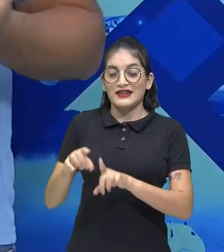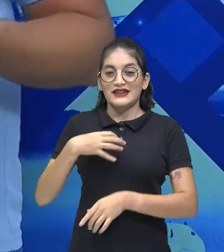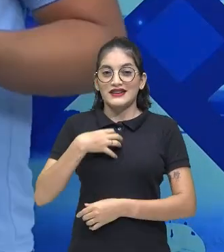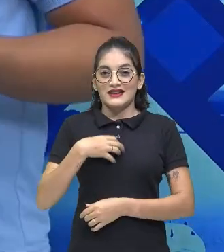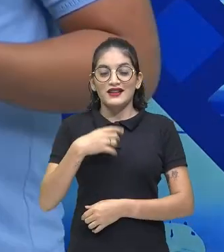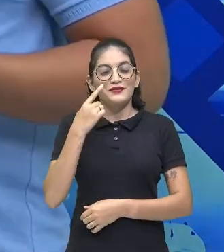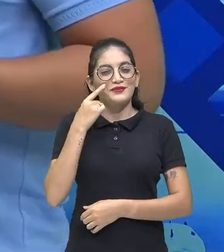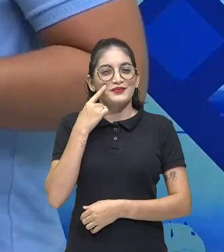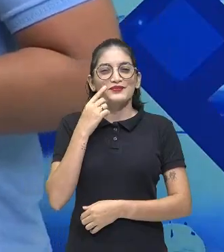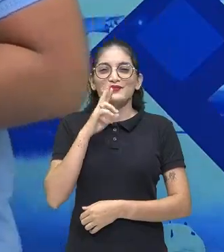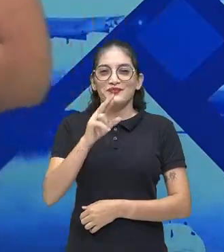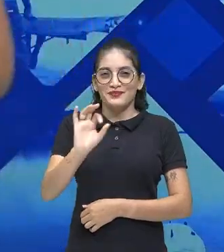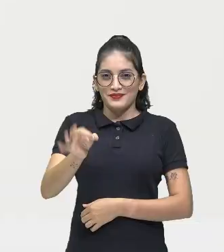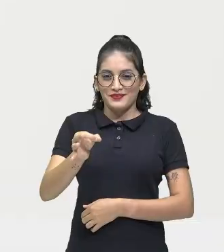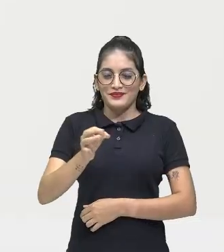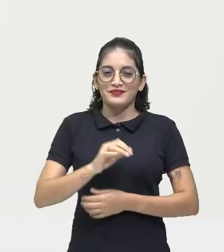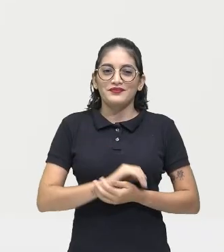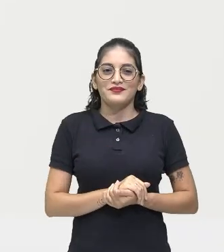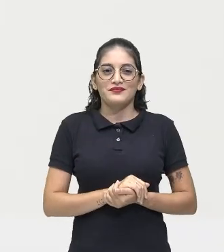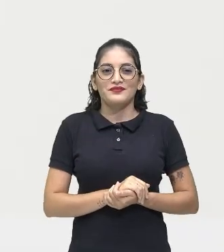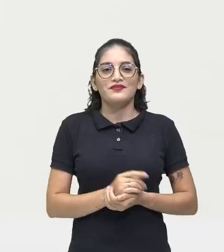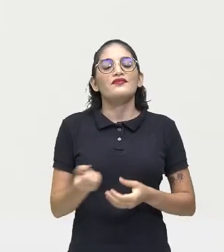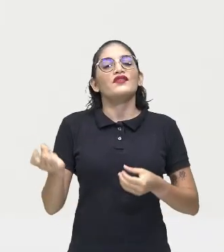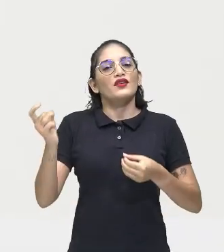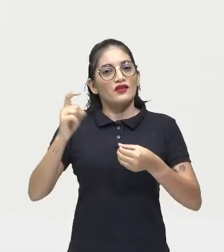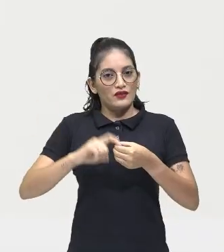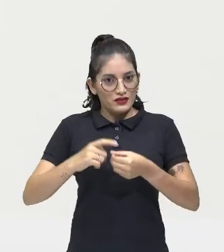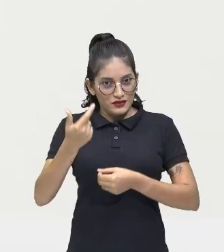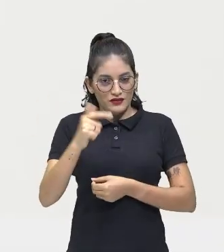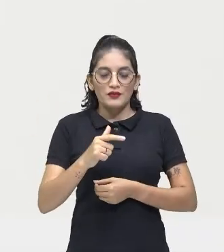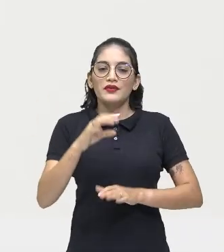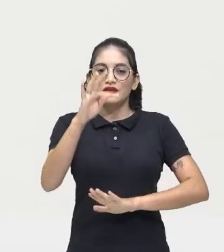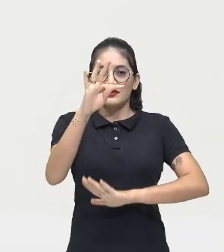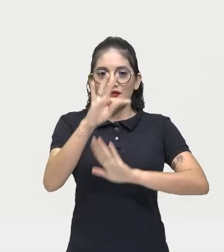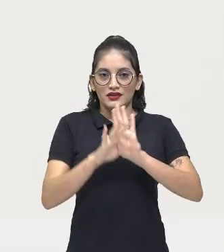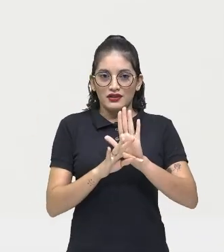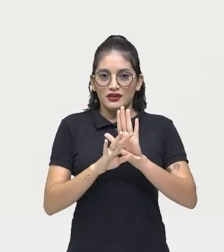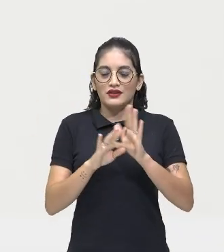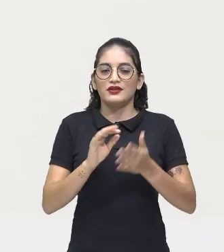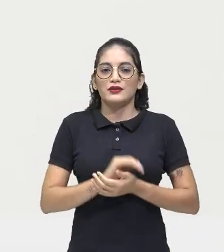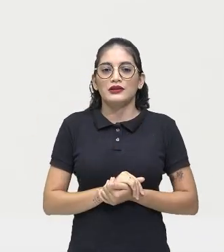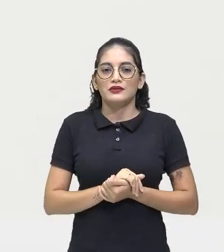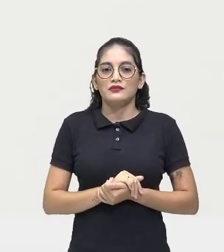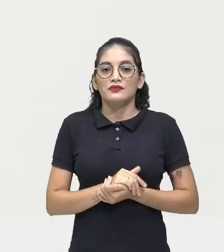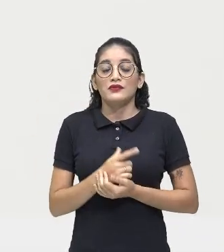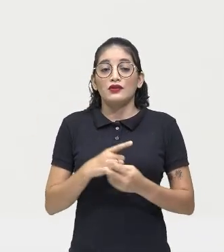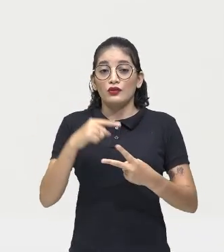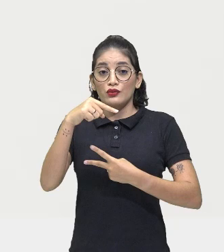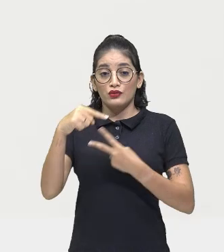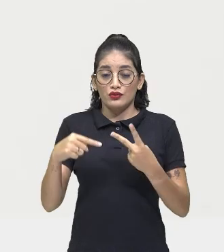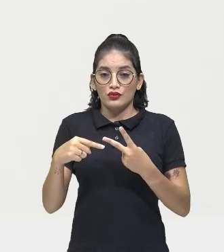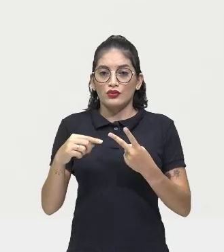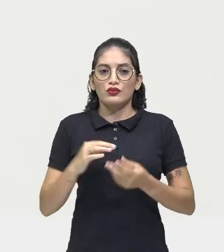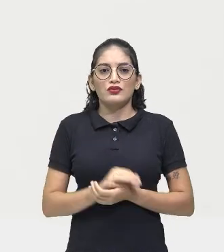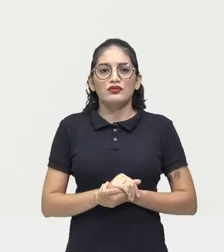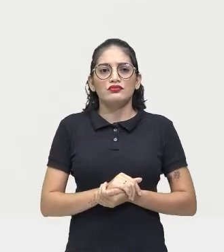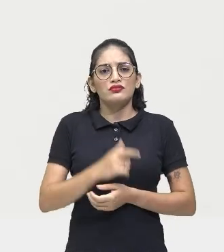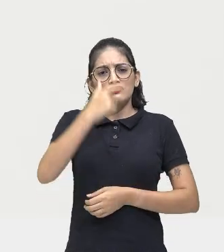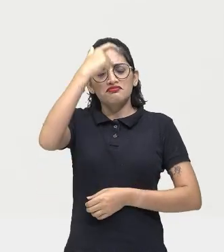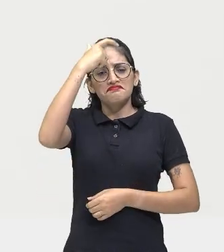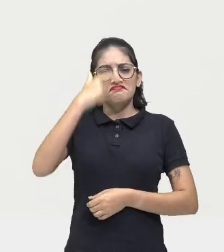Vamos confirmar? Voltando aqui no texto, localizando os dois enunciados, olha só. Eu